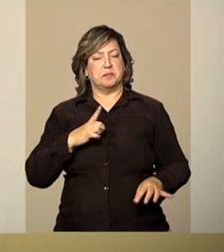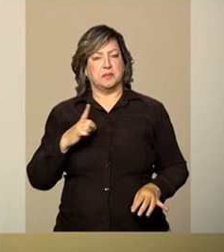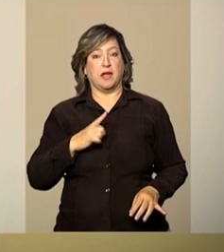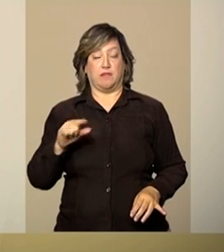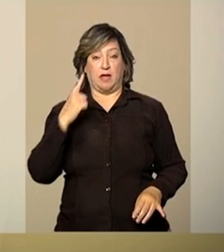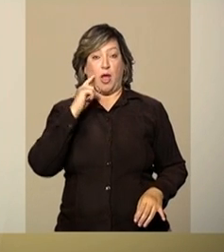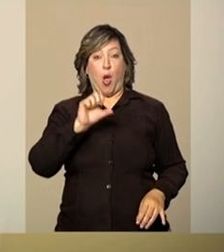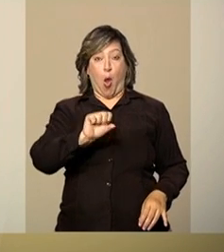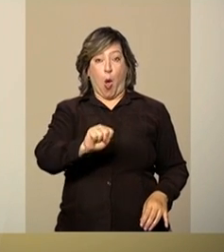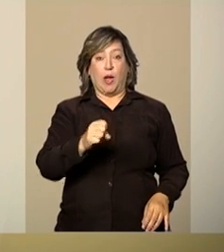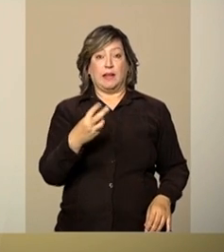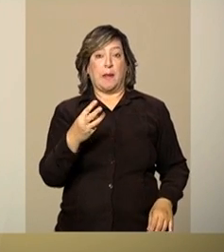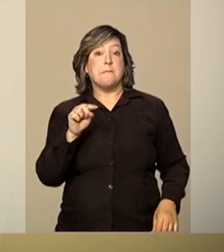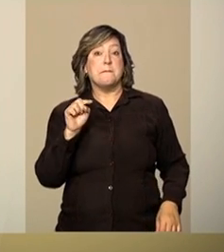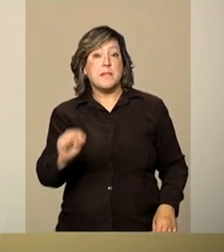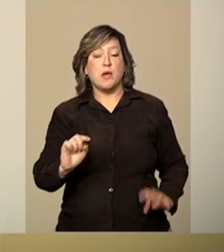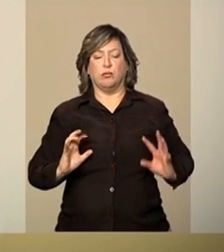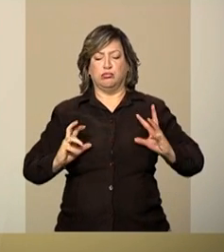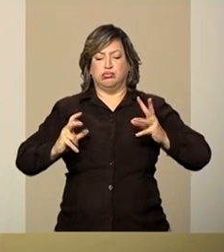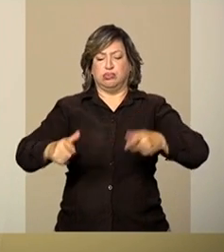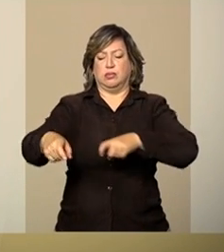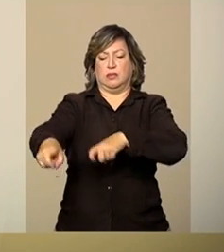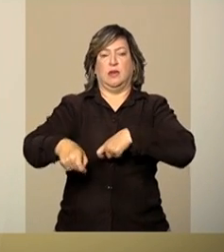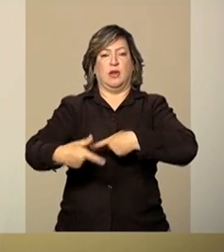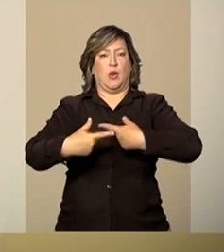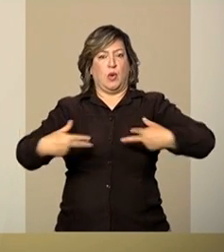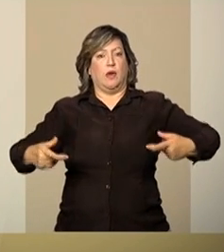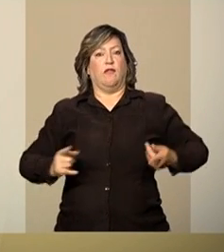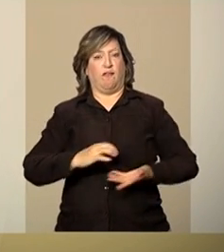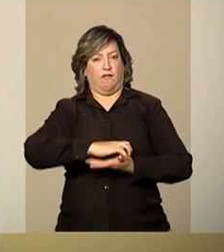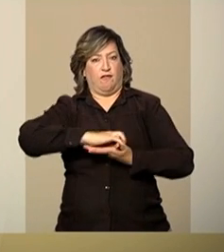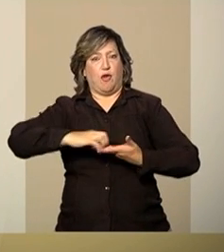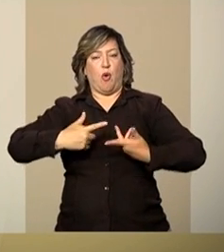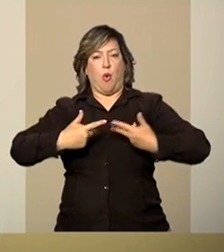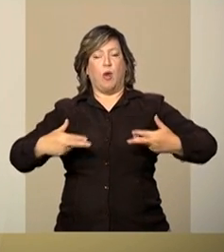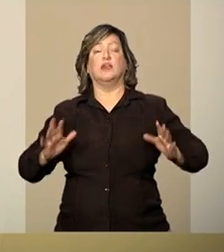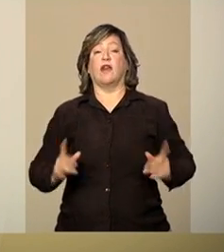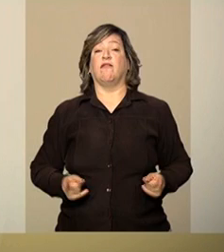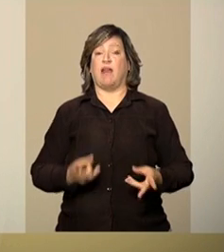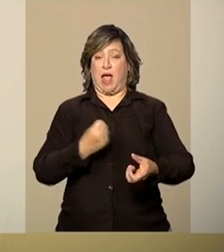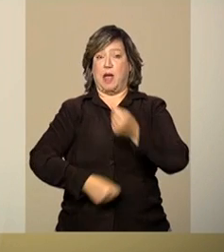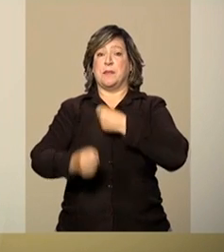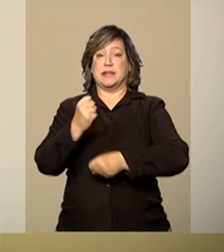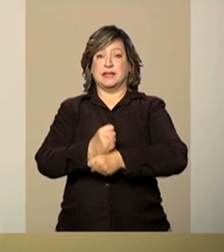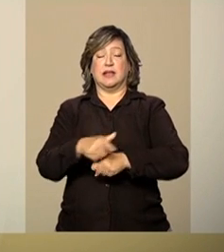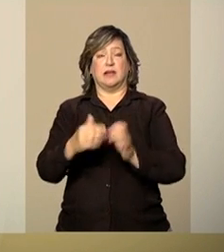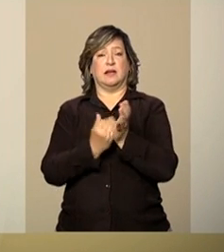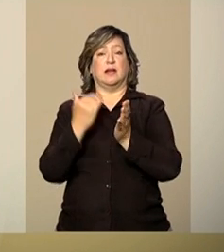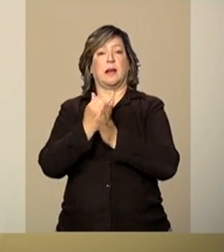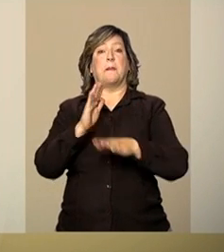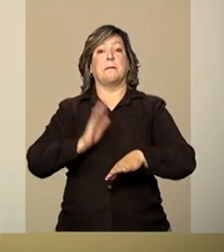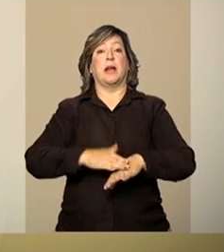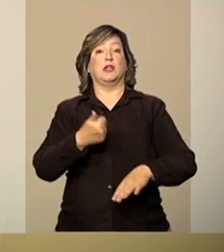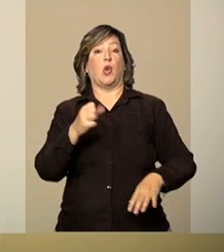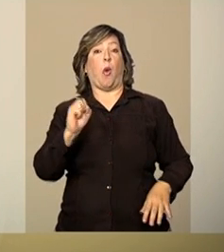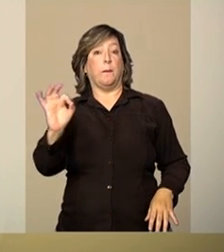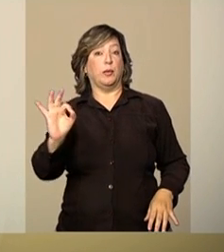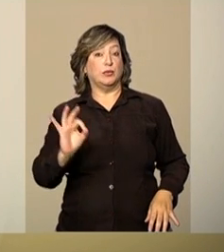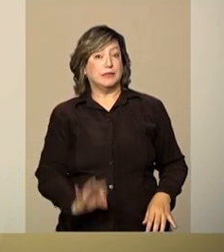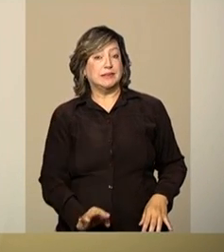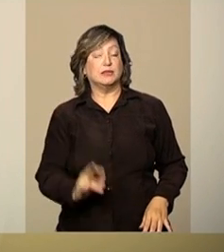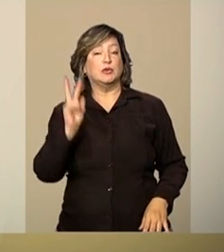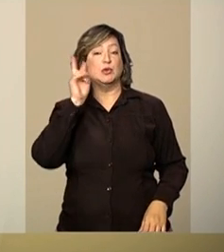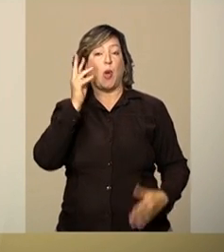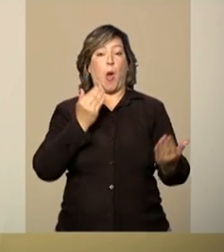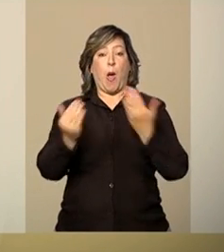que 83.000 máquinas agrícolas foram vendidas no ano passado um crescimento de mais de 18% em